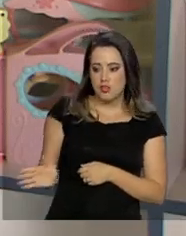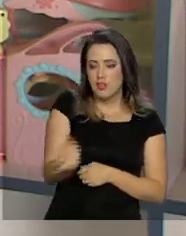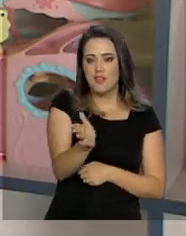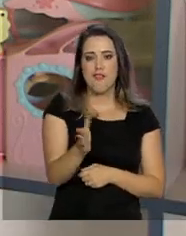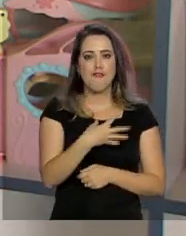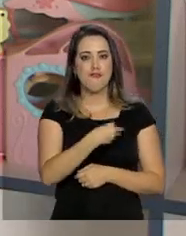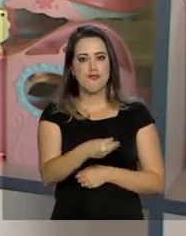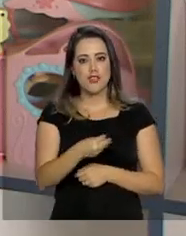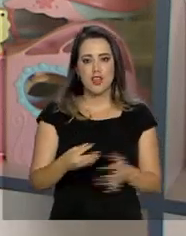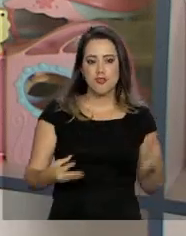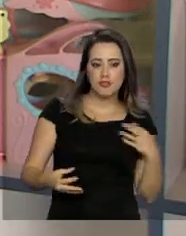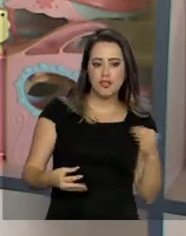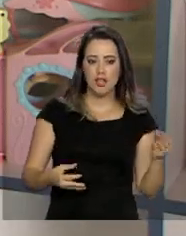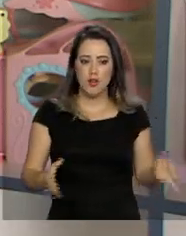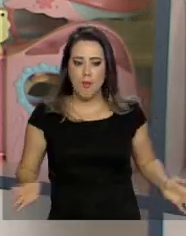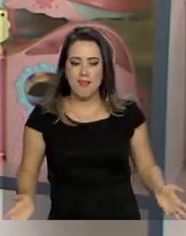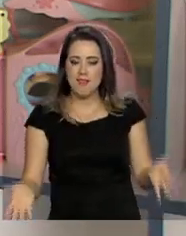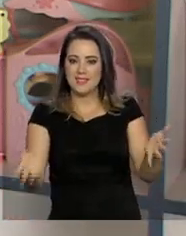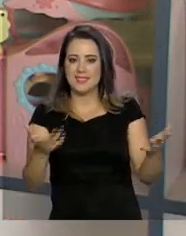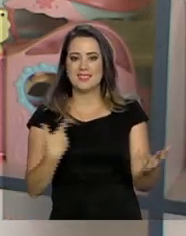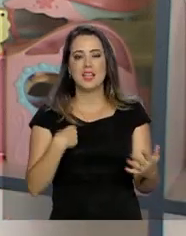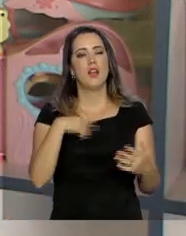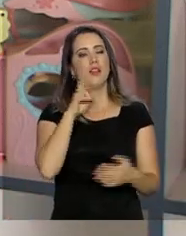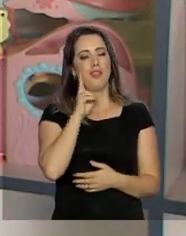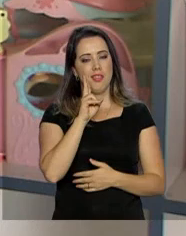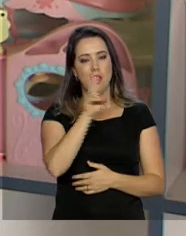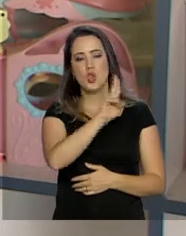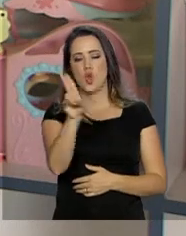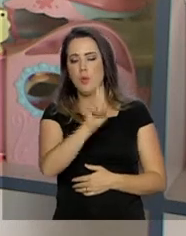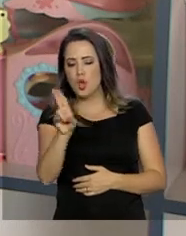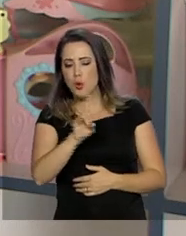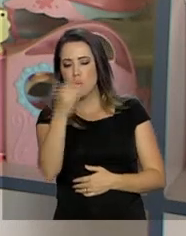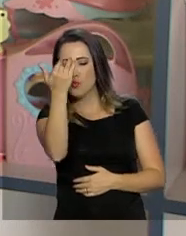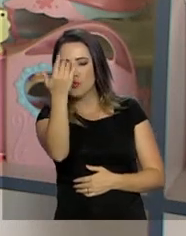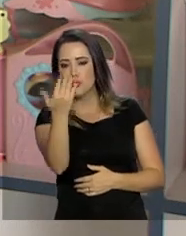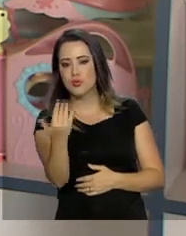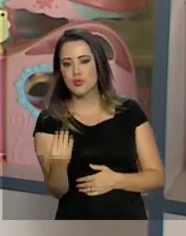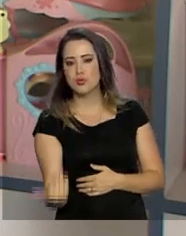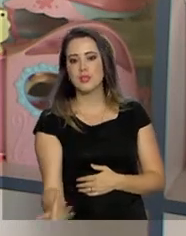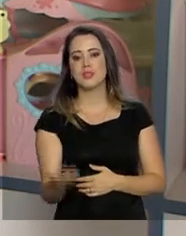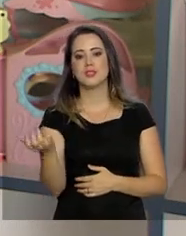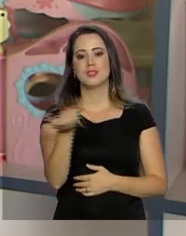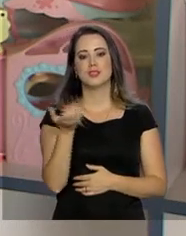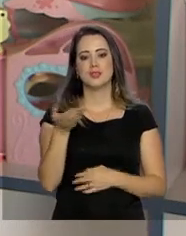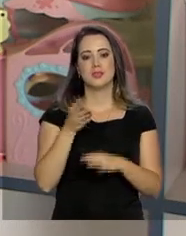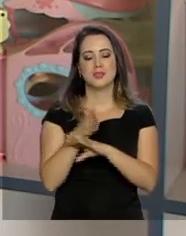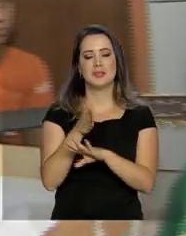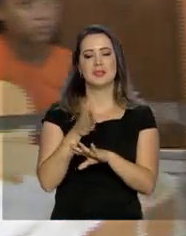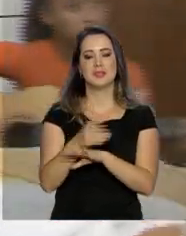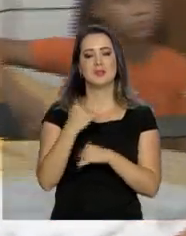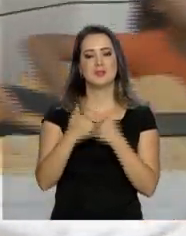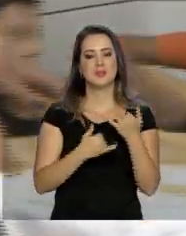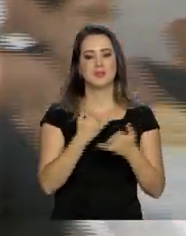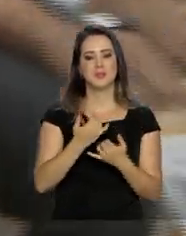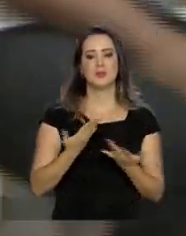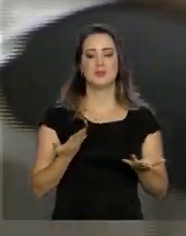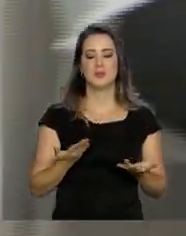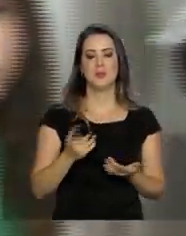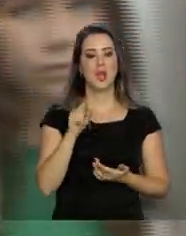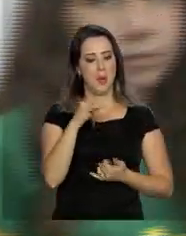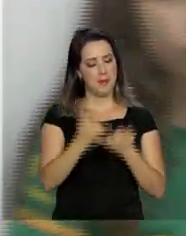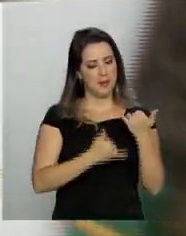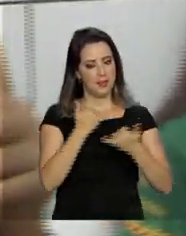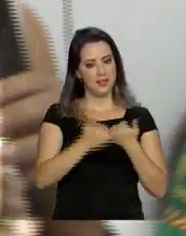filho a filha ea gente tem uma lista de espera não é bem grande aqui na brinquedoteca com tanta brincadeira